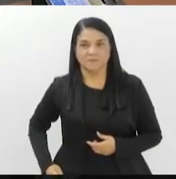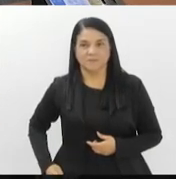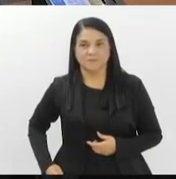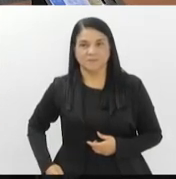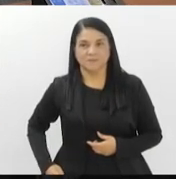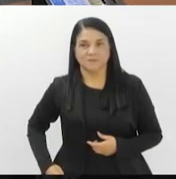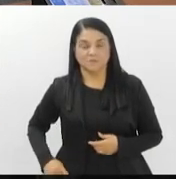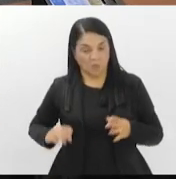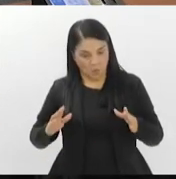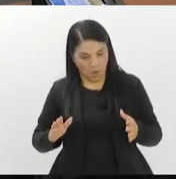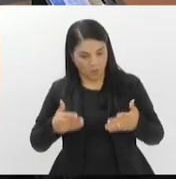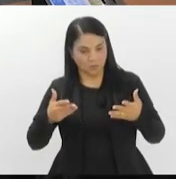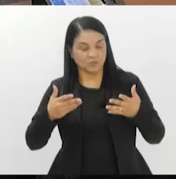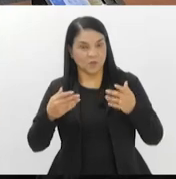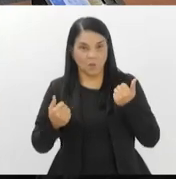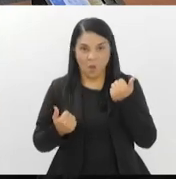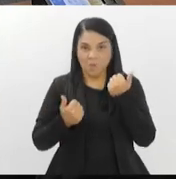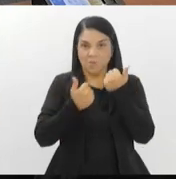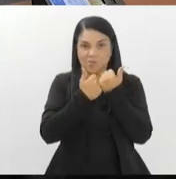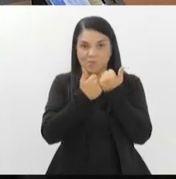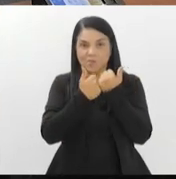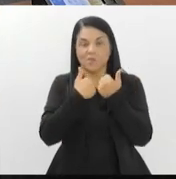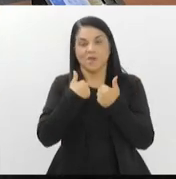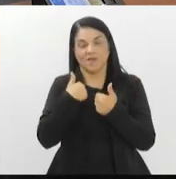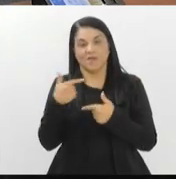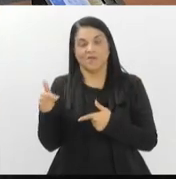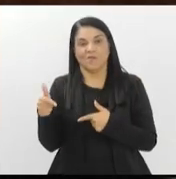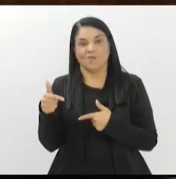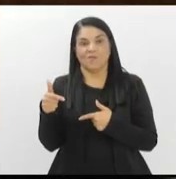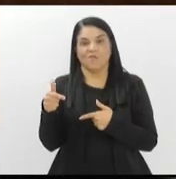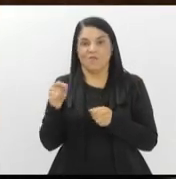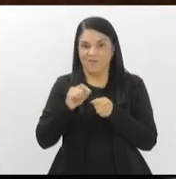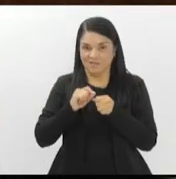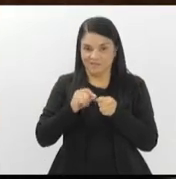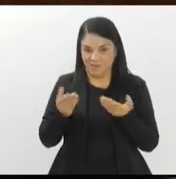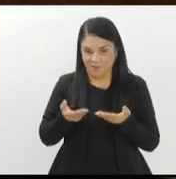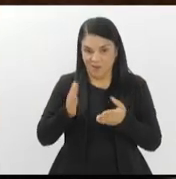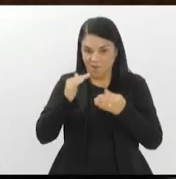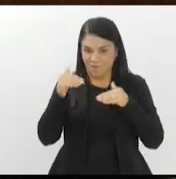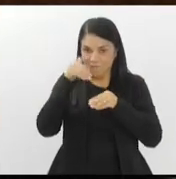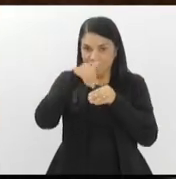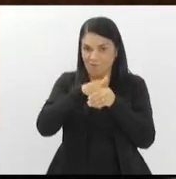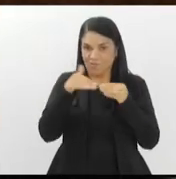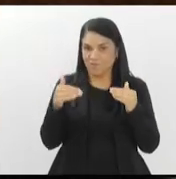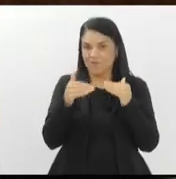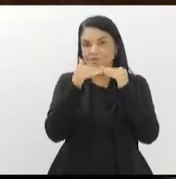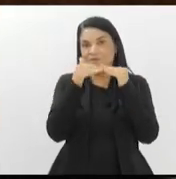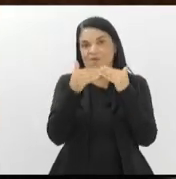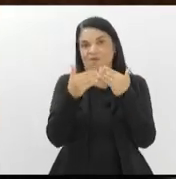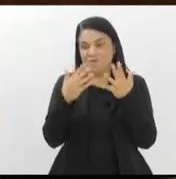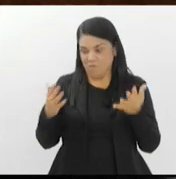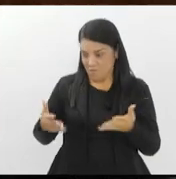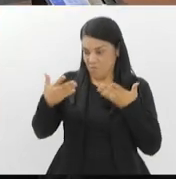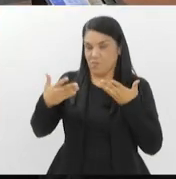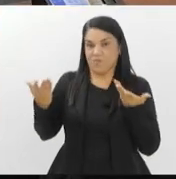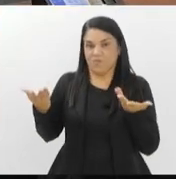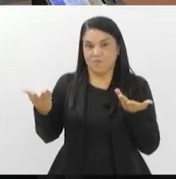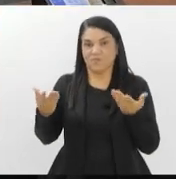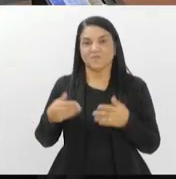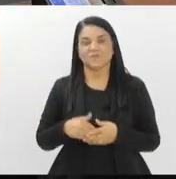entusiasmado aqui com o apoio, a única coisa que eu poderia fazer é votar favorável ao projeto.